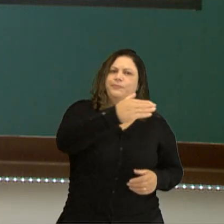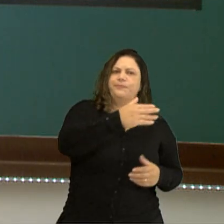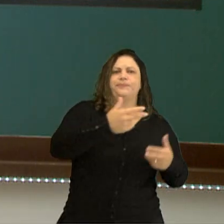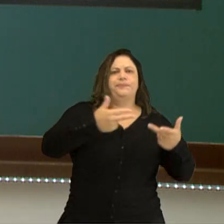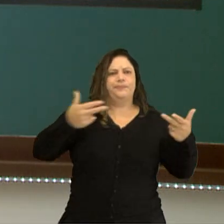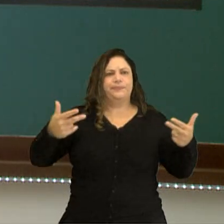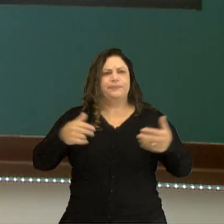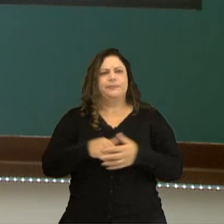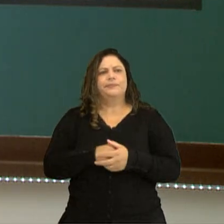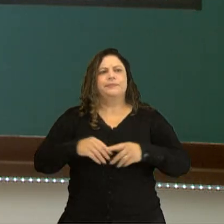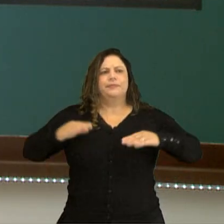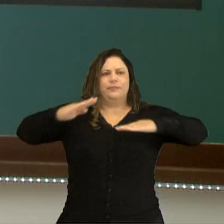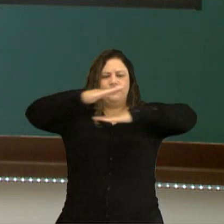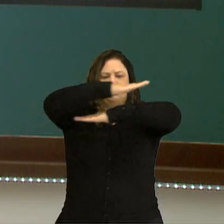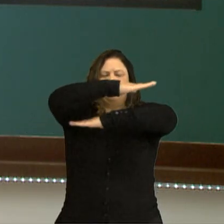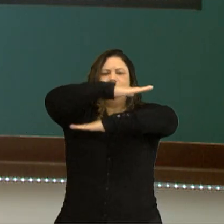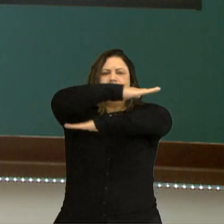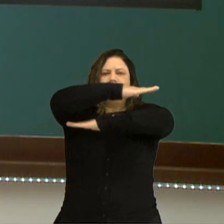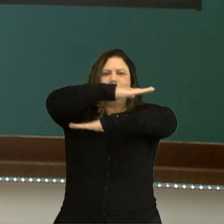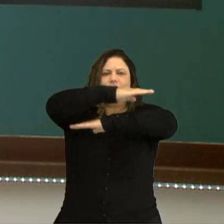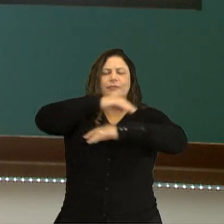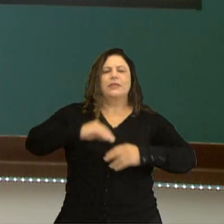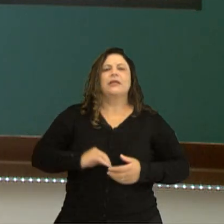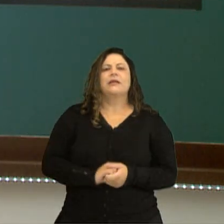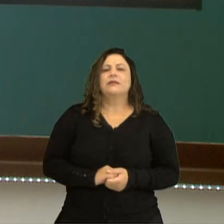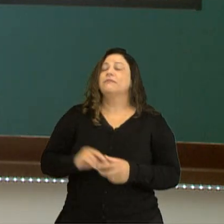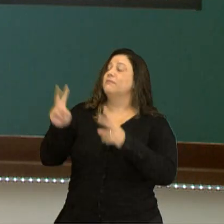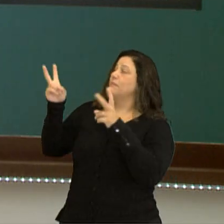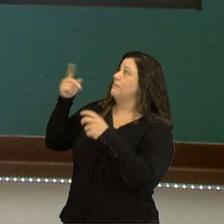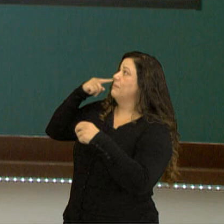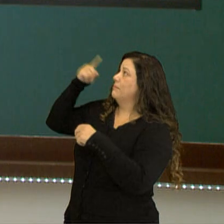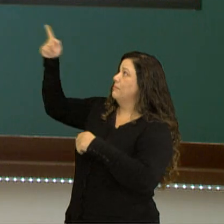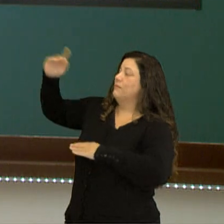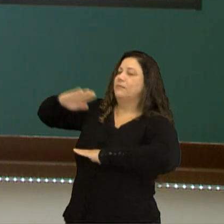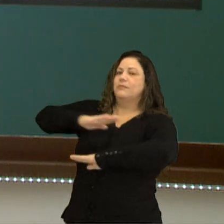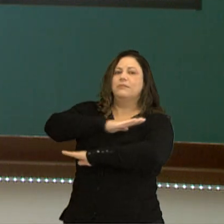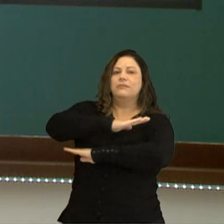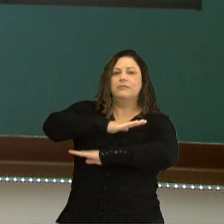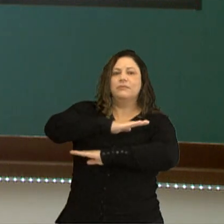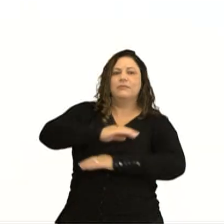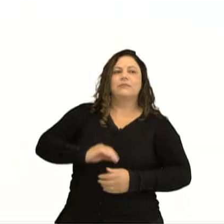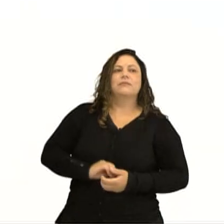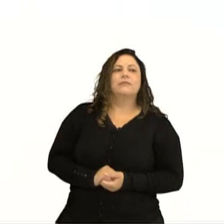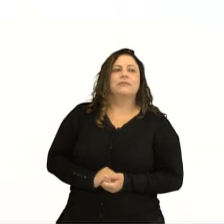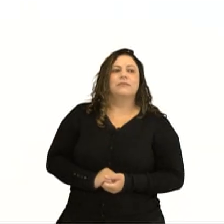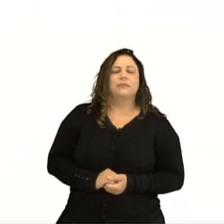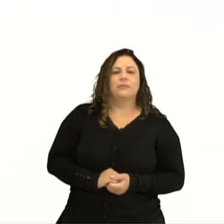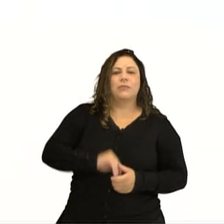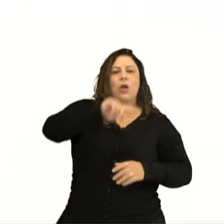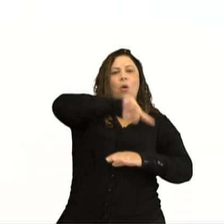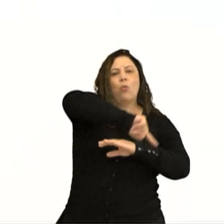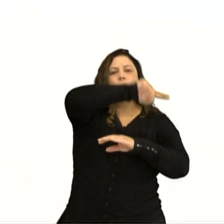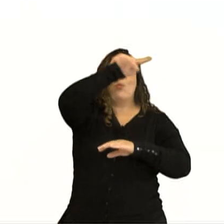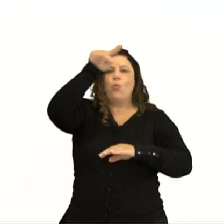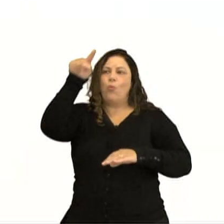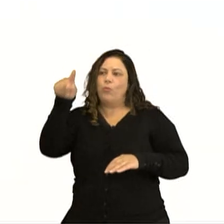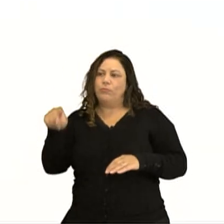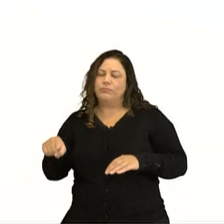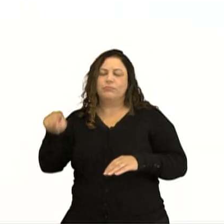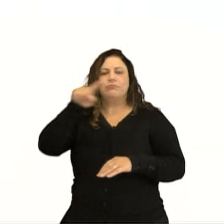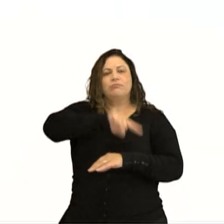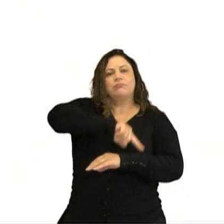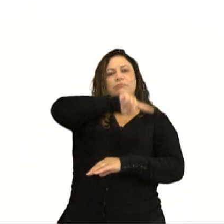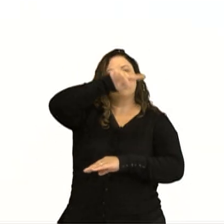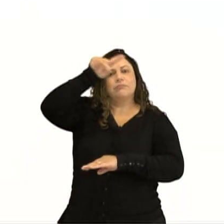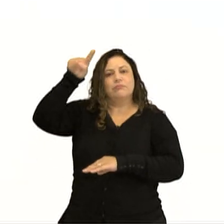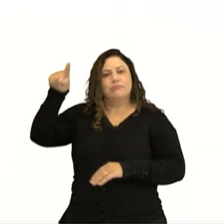linhas paralelas, uma ao lado da outra. Linha curva, nada daquilo que nós